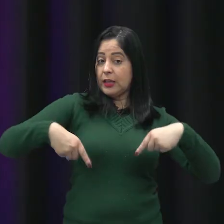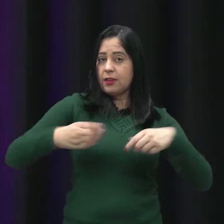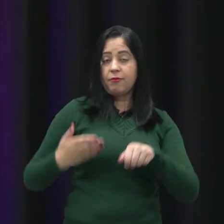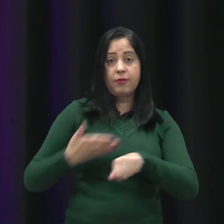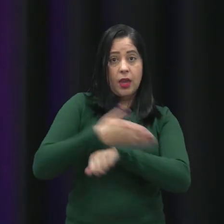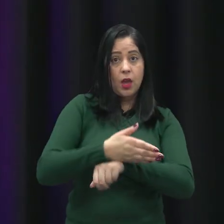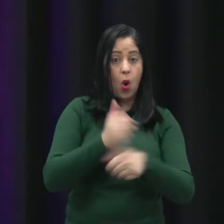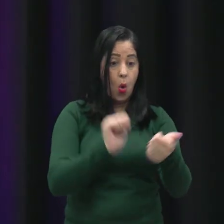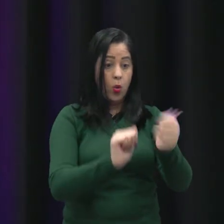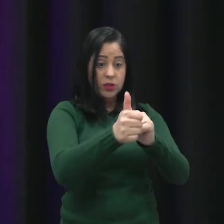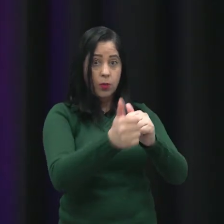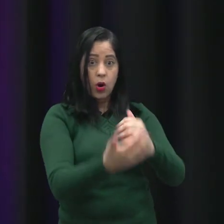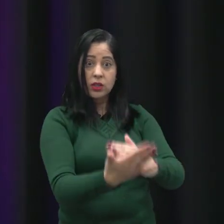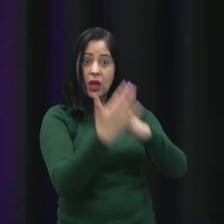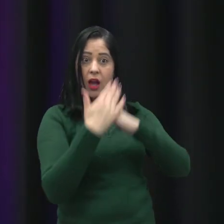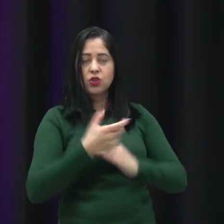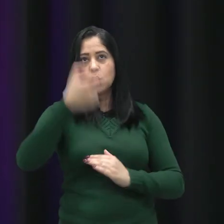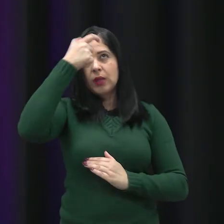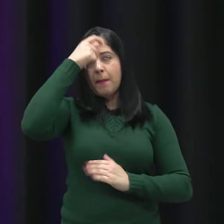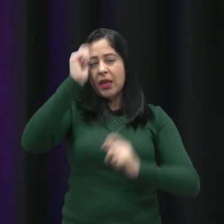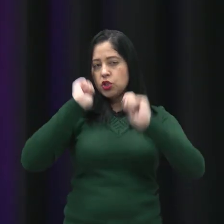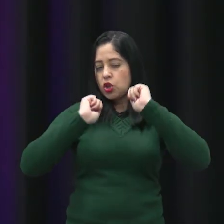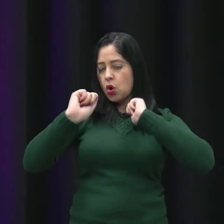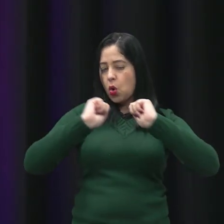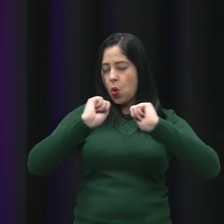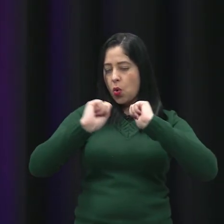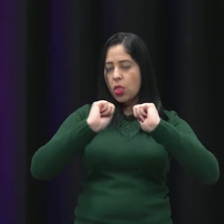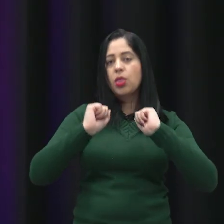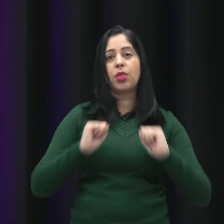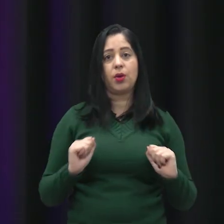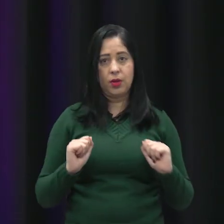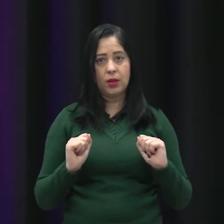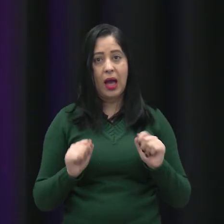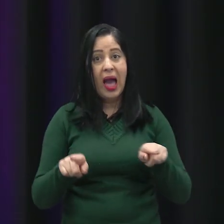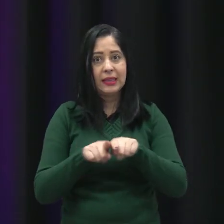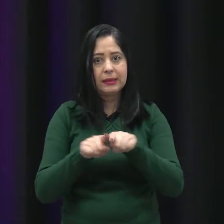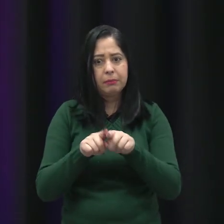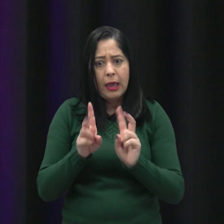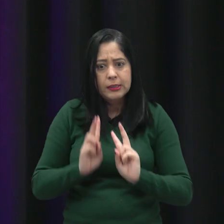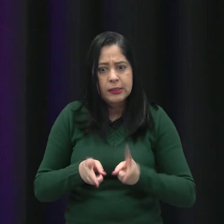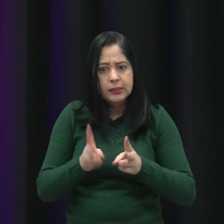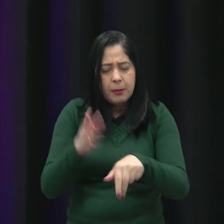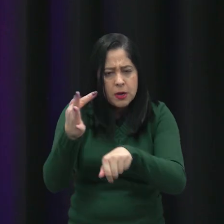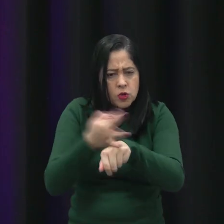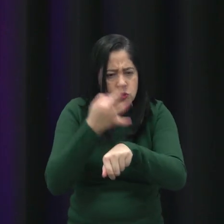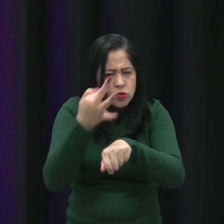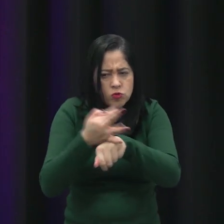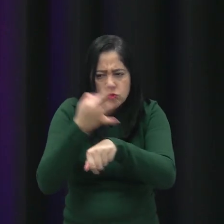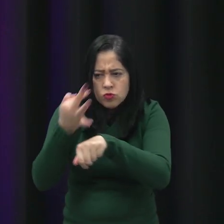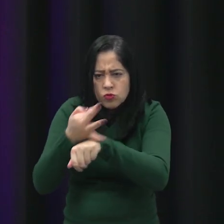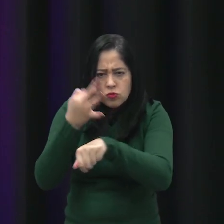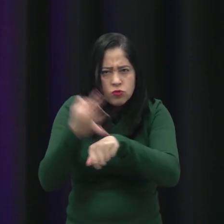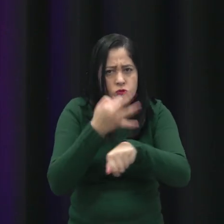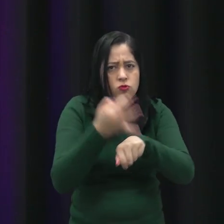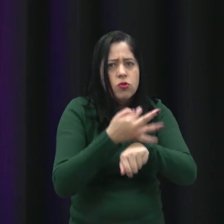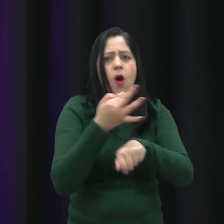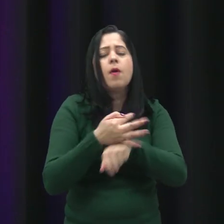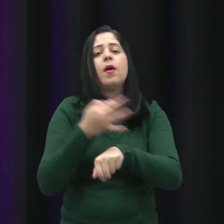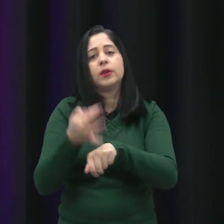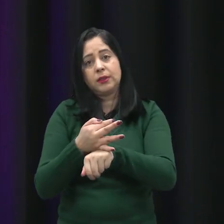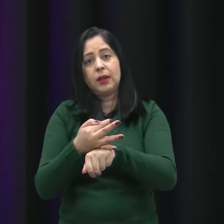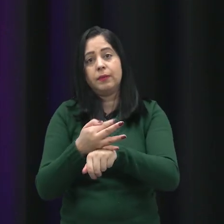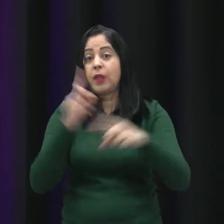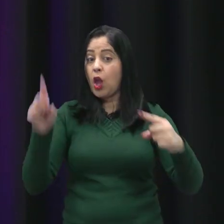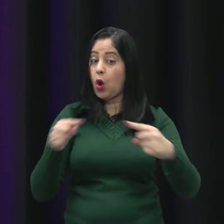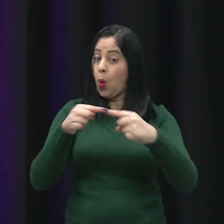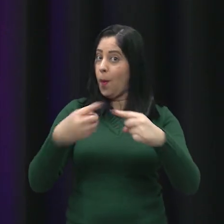desafios da vida, inclusive na defesa pessoal. O esporte ensina a controlar a mente, superar limites e cultivar a